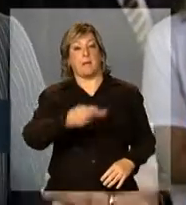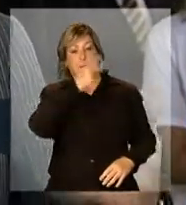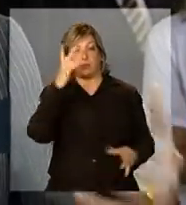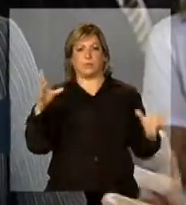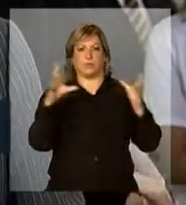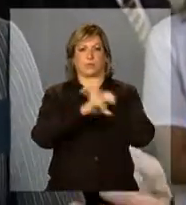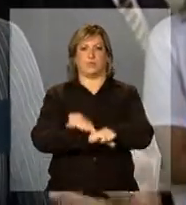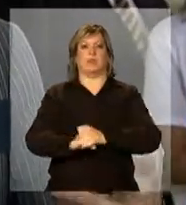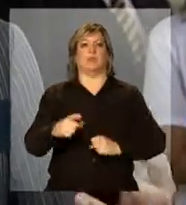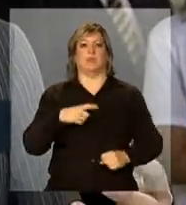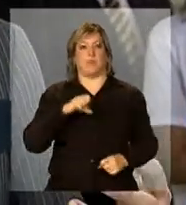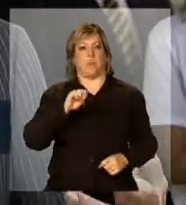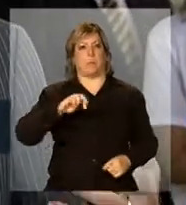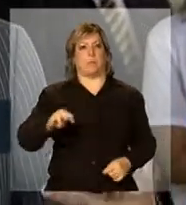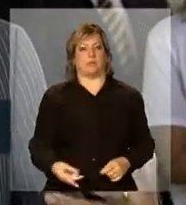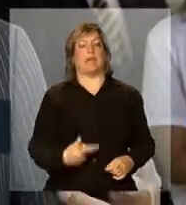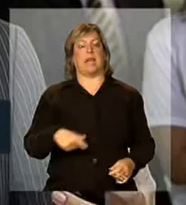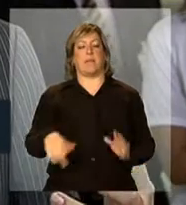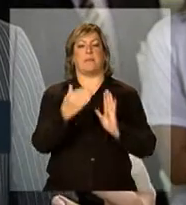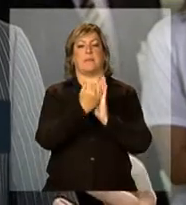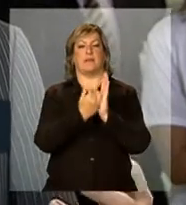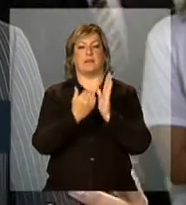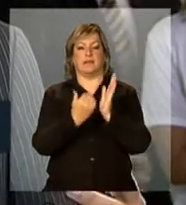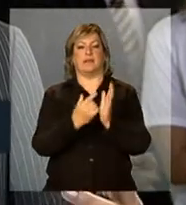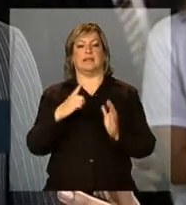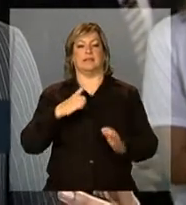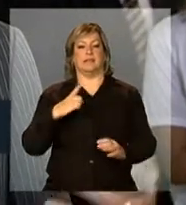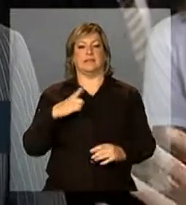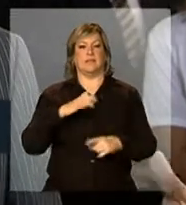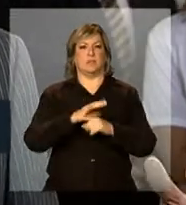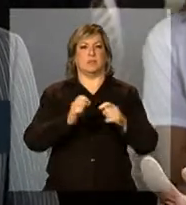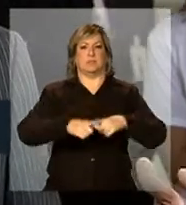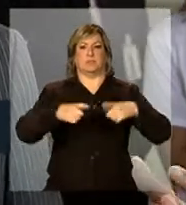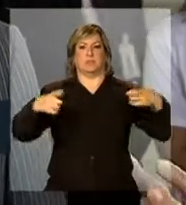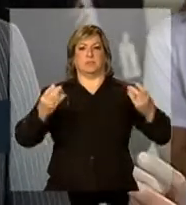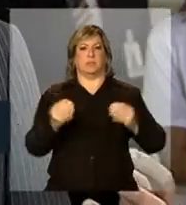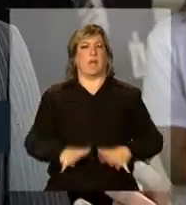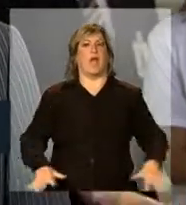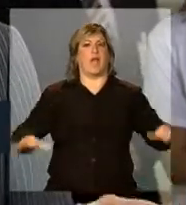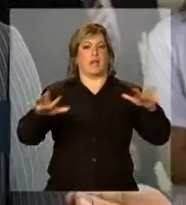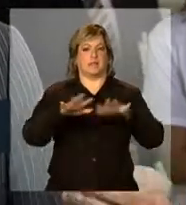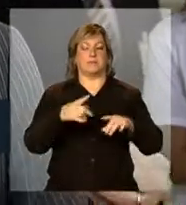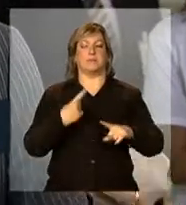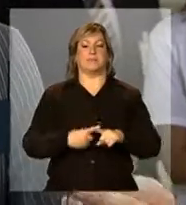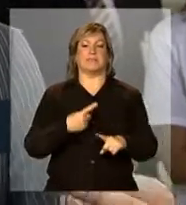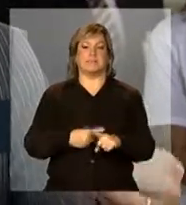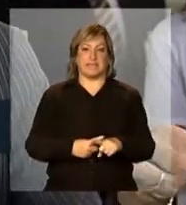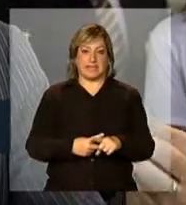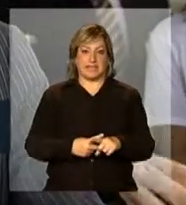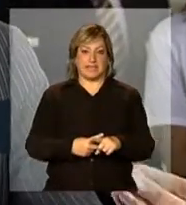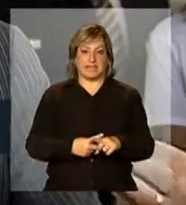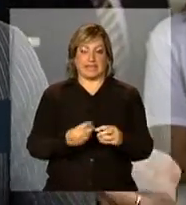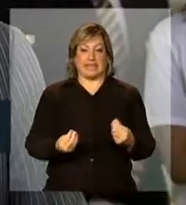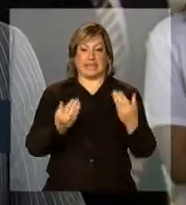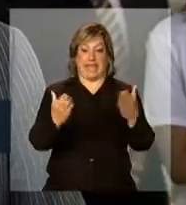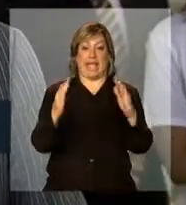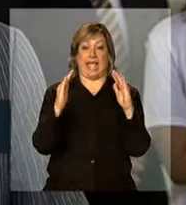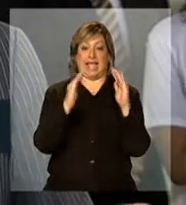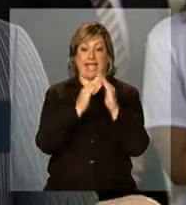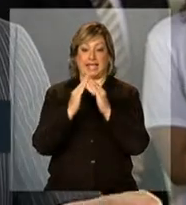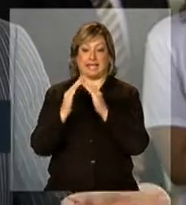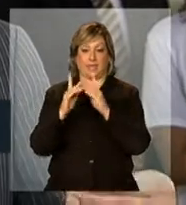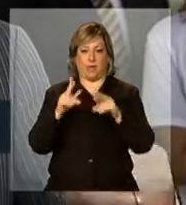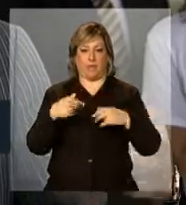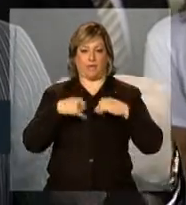Então, realmente, esse programa tem uma abrangência muito grande, porque, além de dar casa, como eu